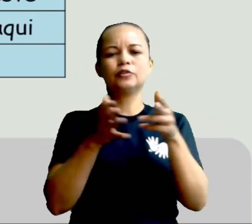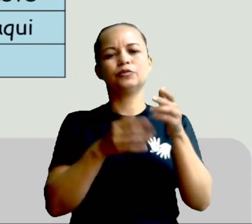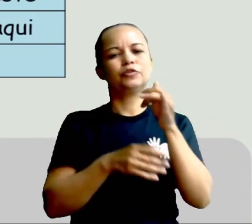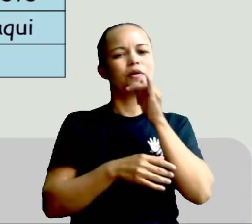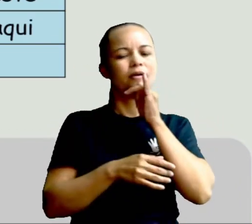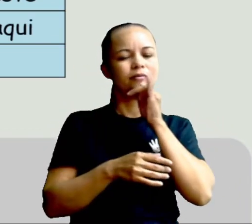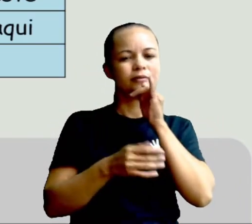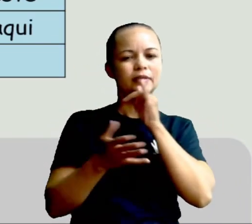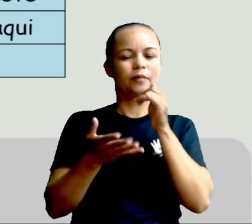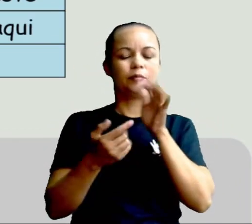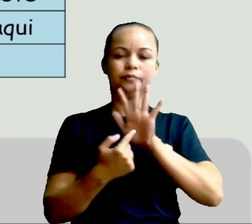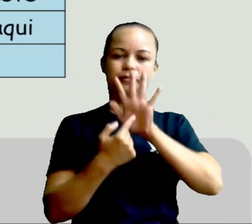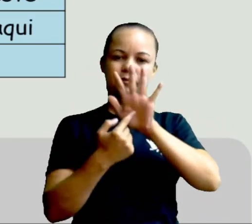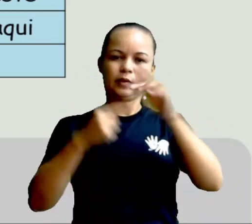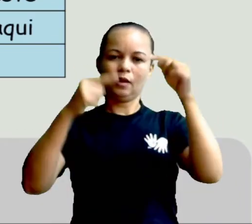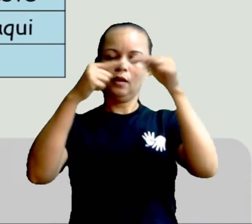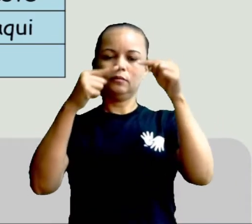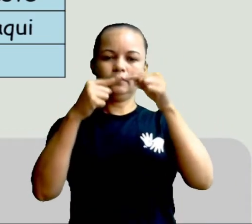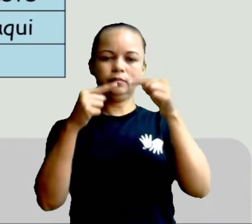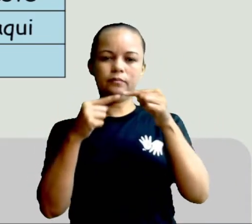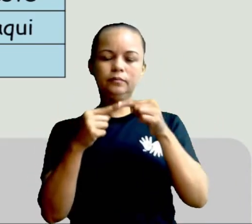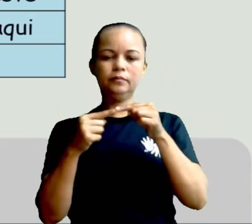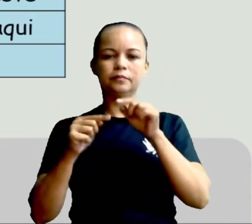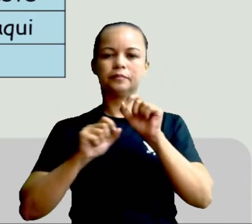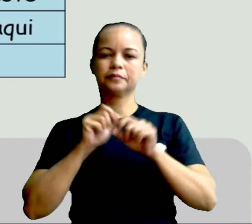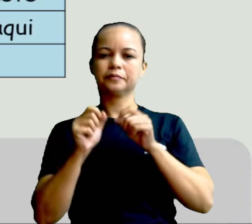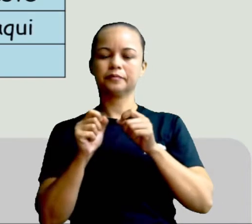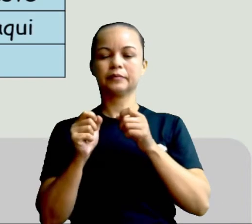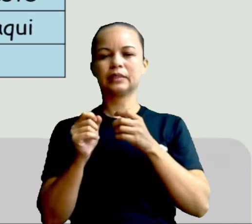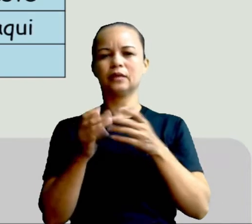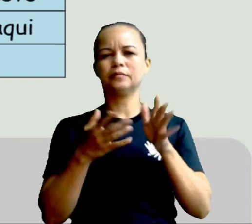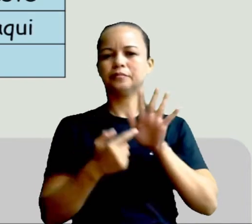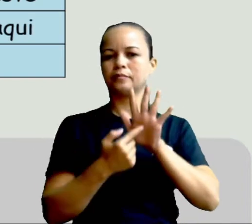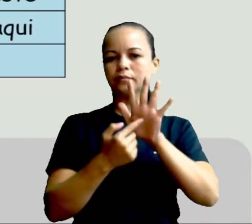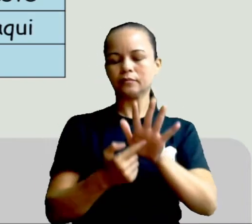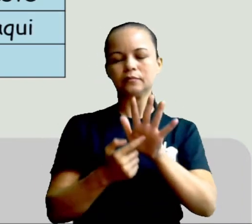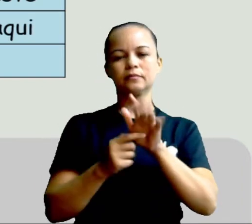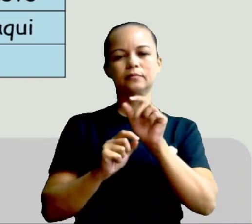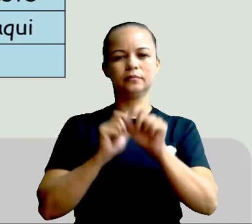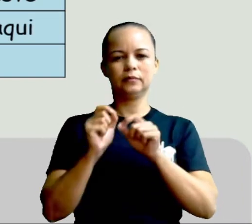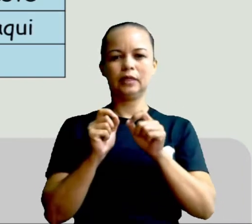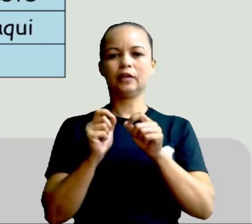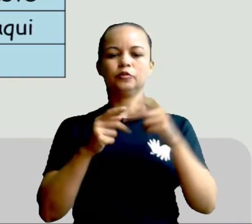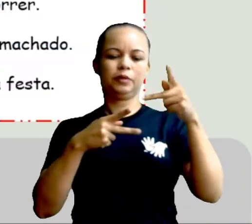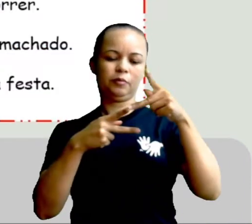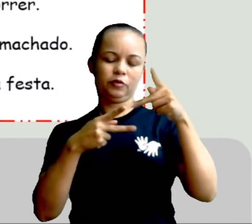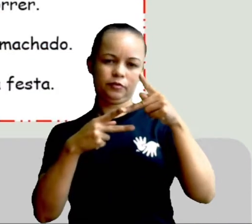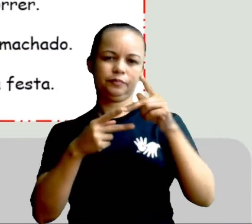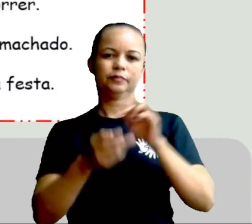outros exemplos, certo? Que formam aí as combinações aí no que diz respeito às preposições.